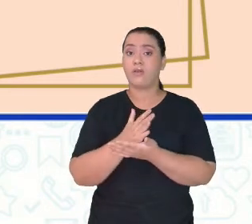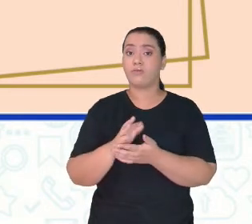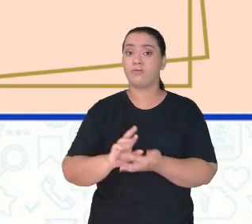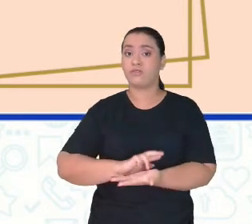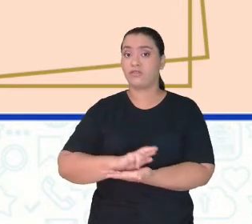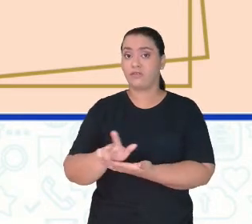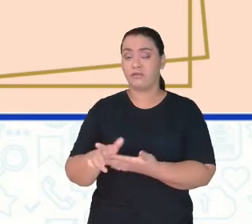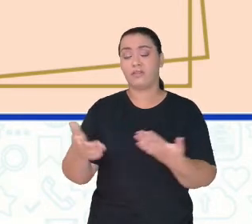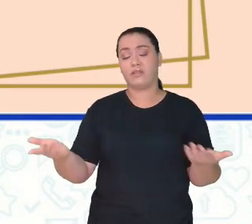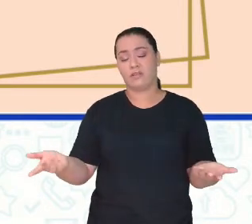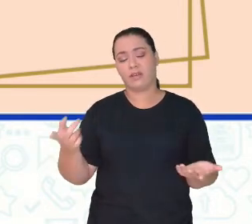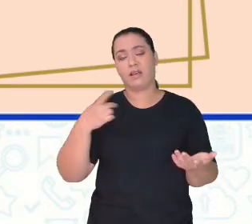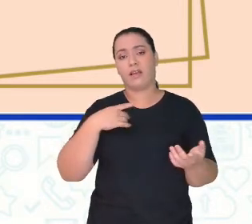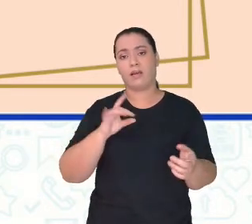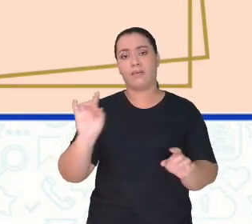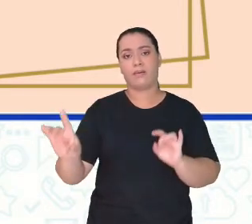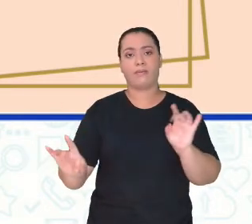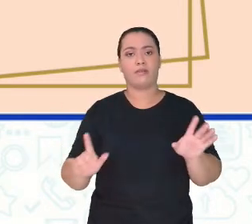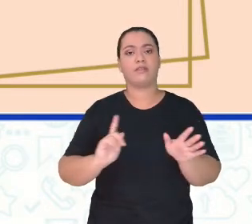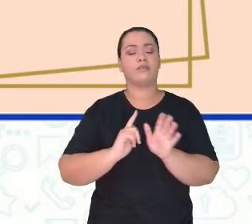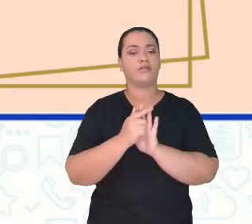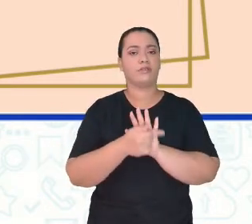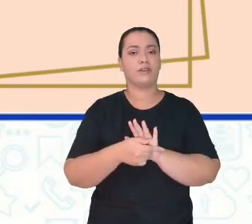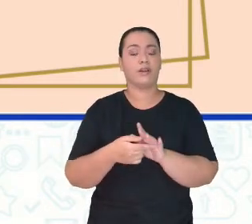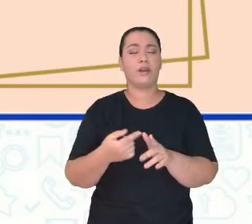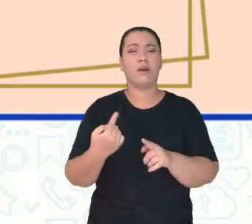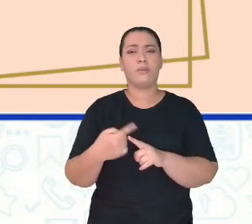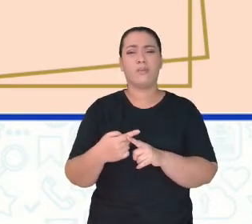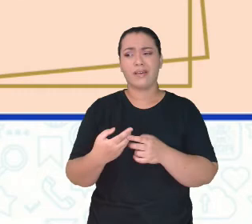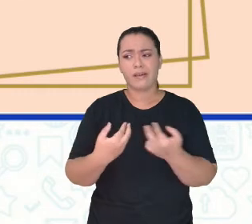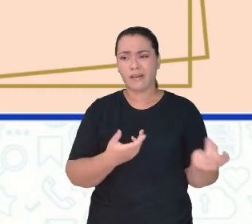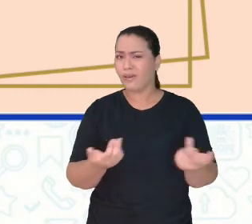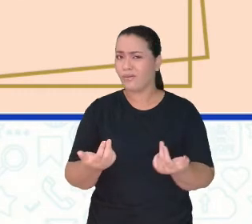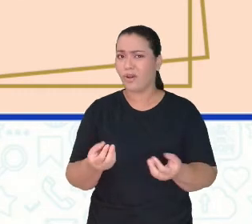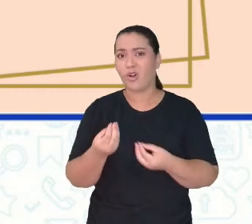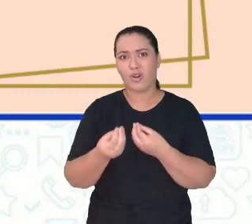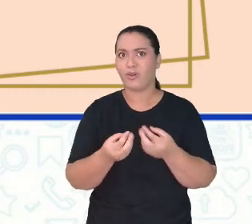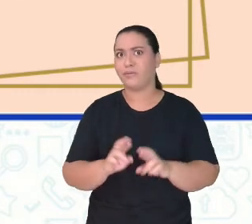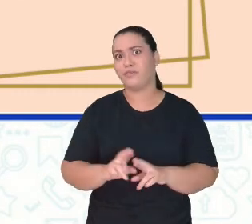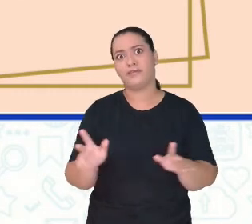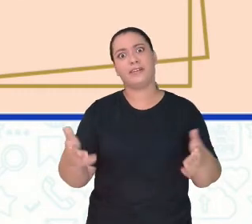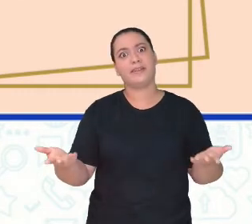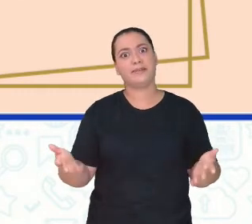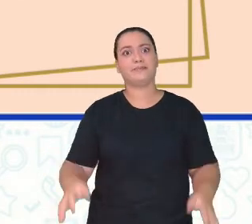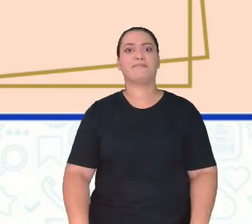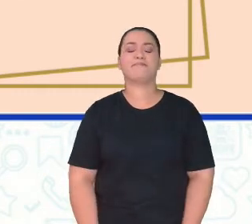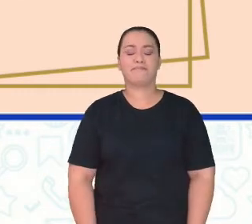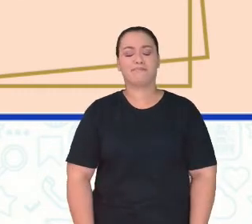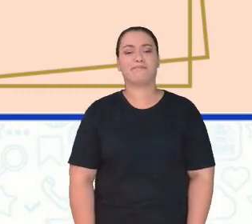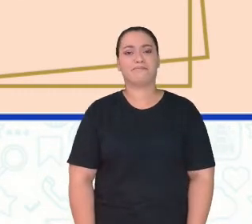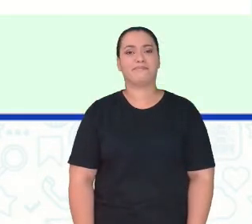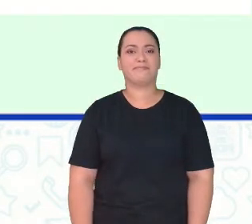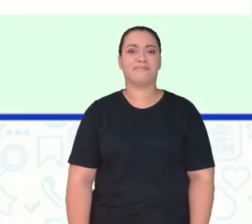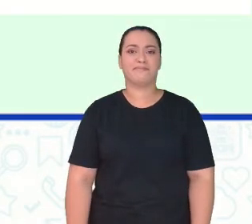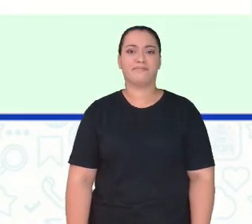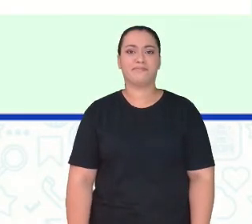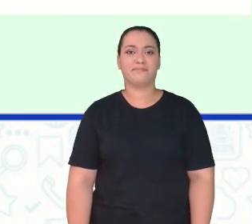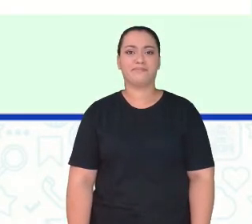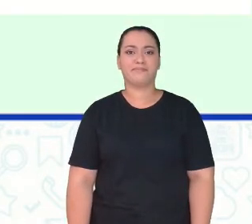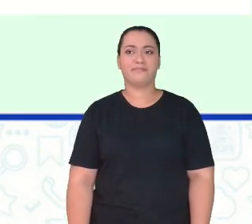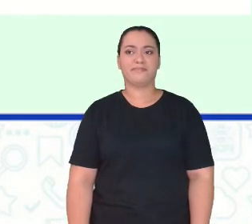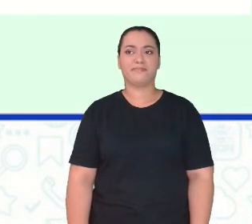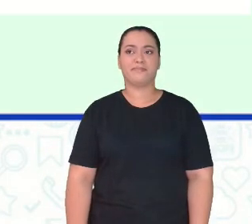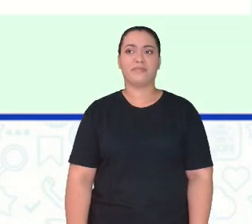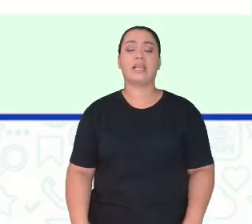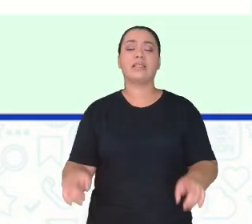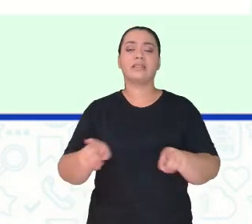é que constituem os gêneros. Né? Porque se fossem a mesma coisa, não eram diferentes. Claramente, né, Camille? Obviamente. Ó,